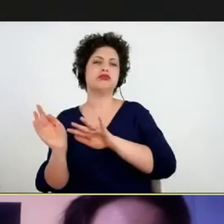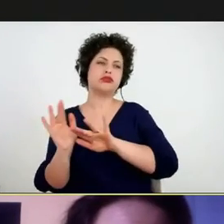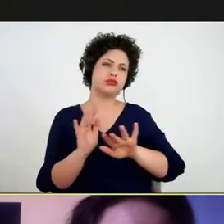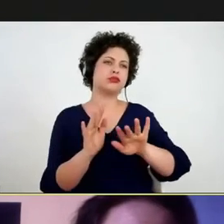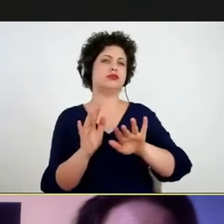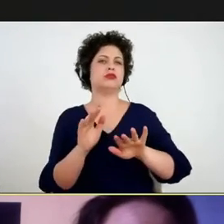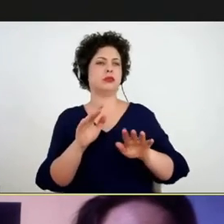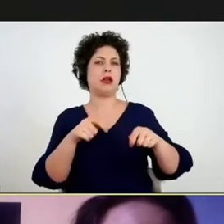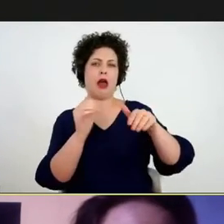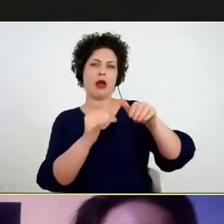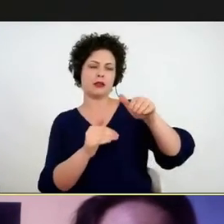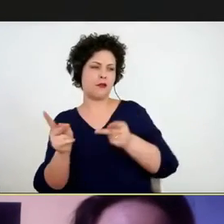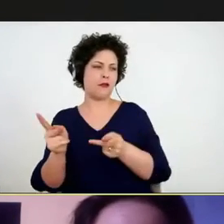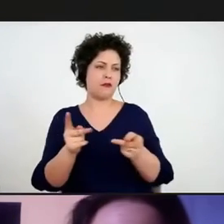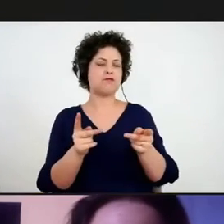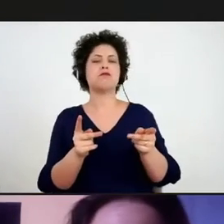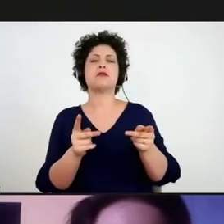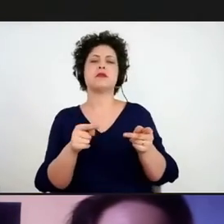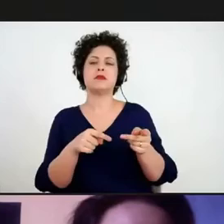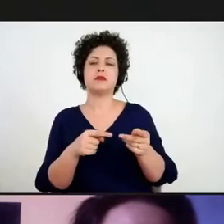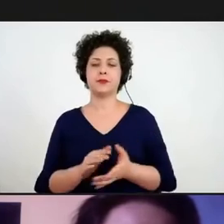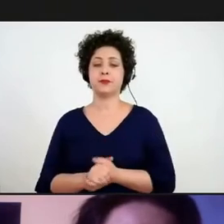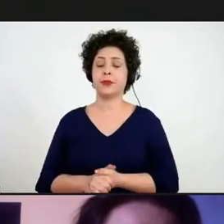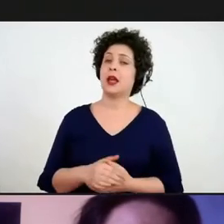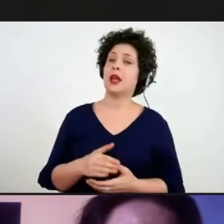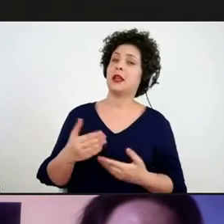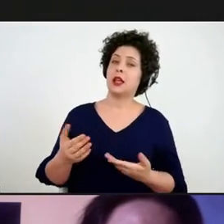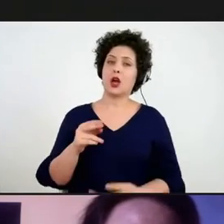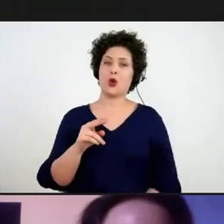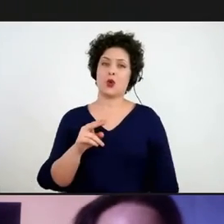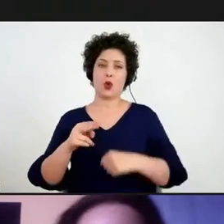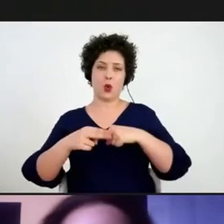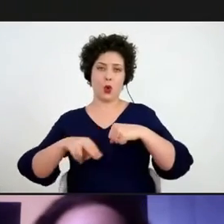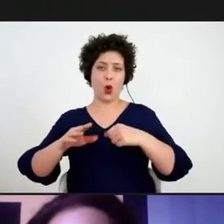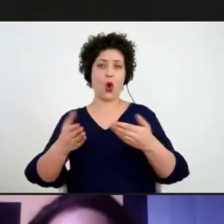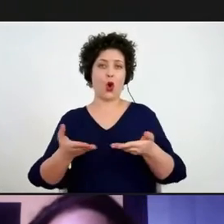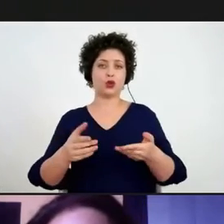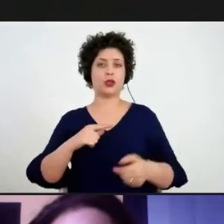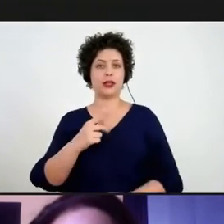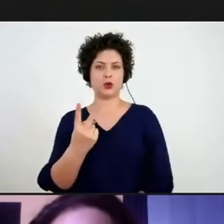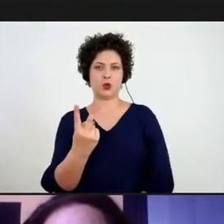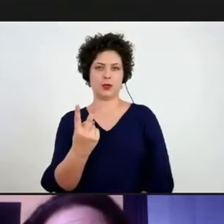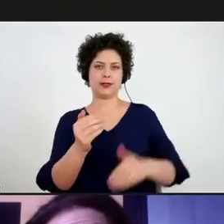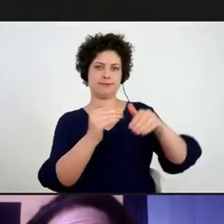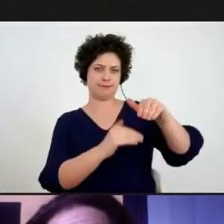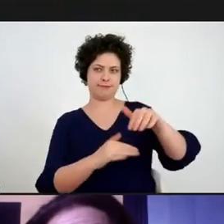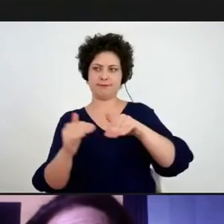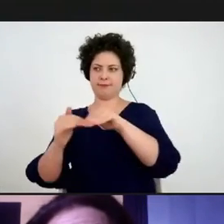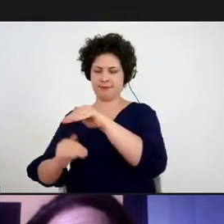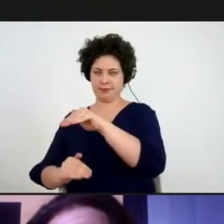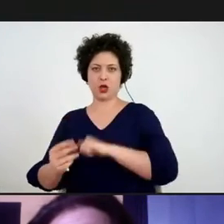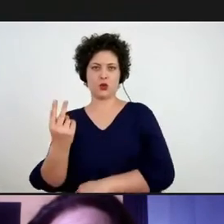né? Tá bem, Carmen. Olha só, a UFES hoje, ela tem duas galerias, né? Ela